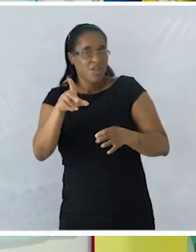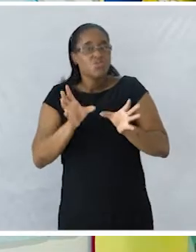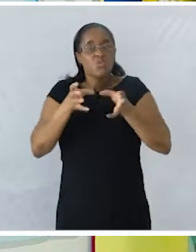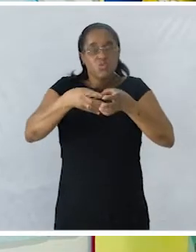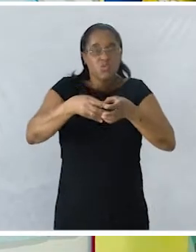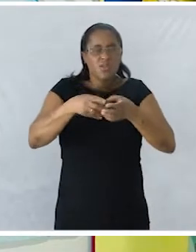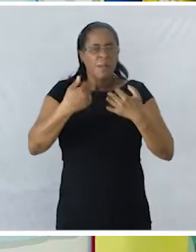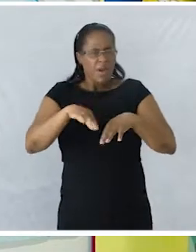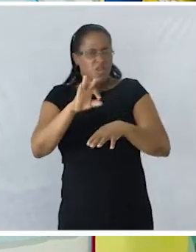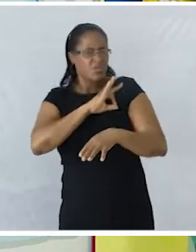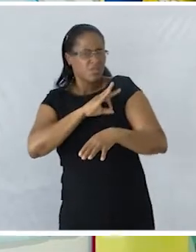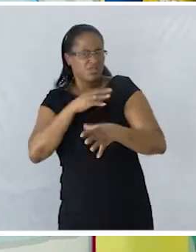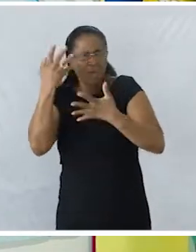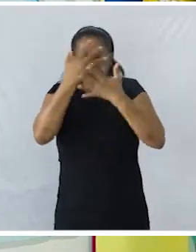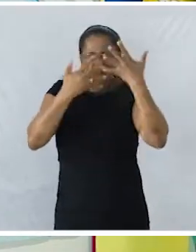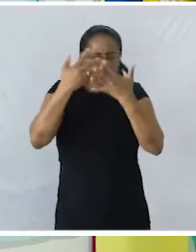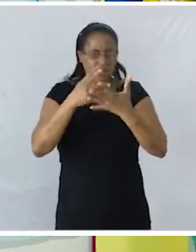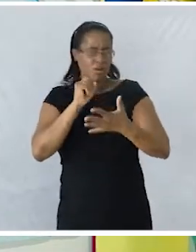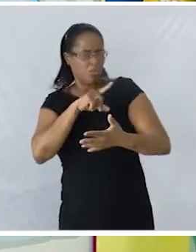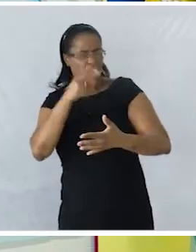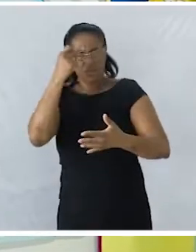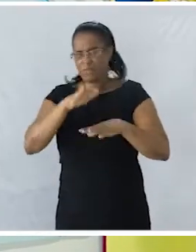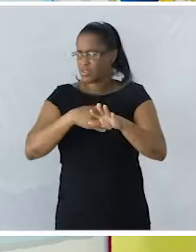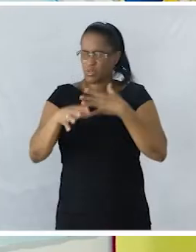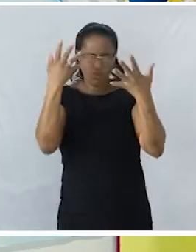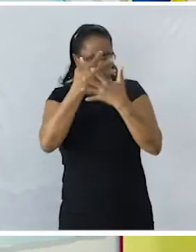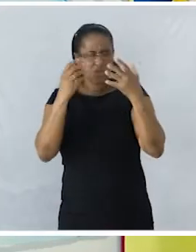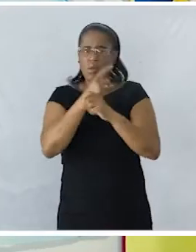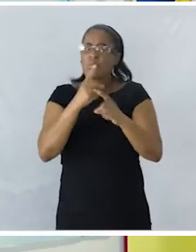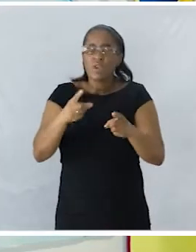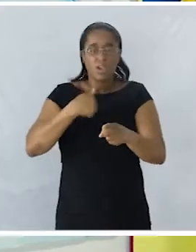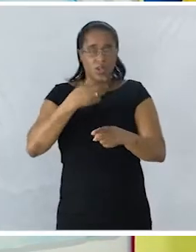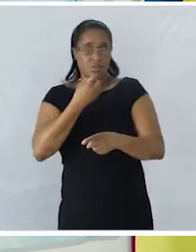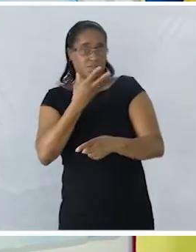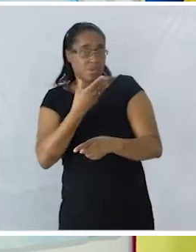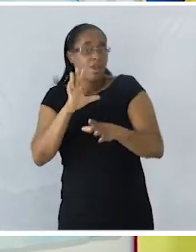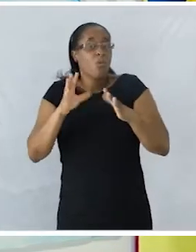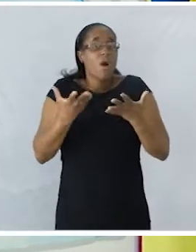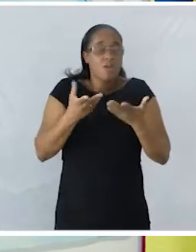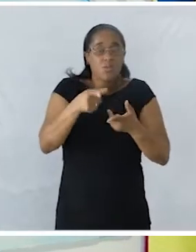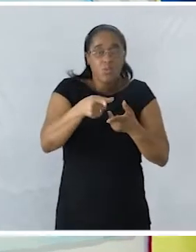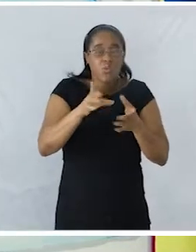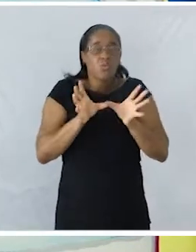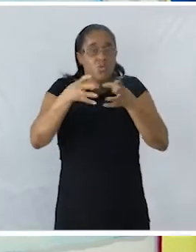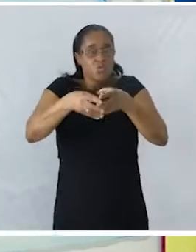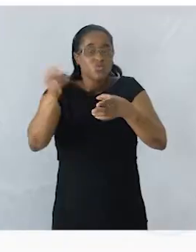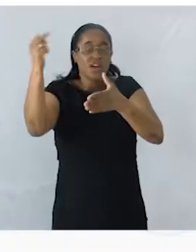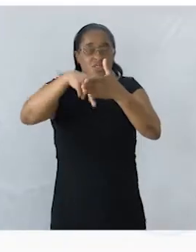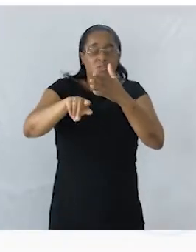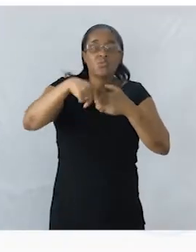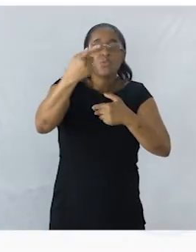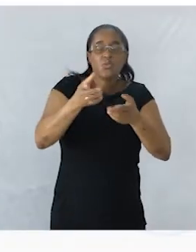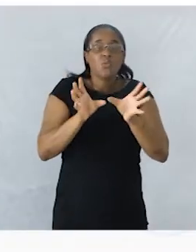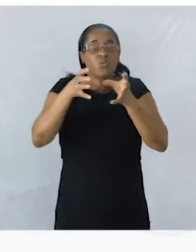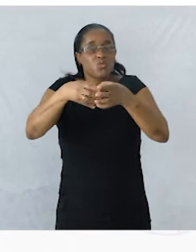pessoa, estou a fazer confusão. Não pode fazer confusão porque eu expliquei isso, que quando um conjunto ele atua dentro de outro conjunto como